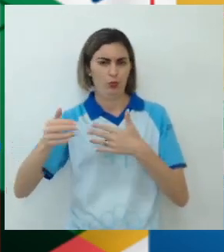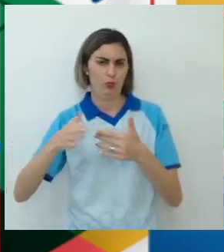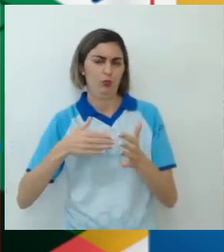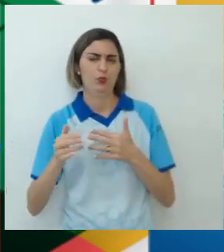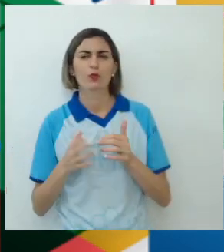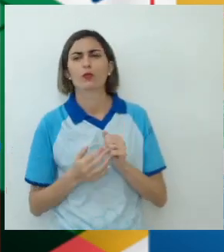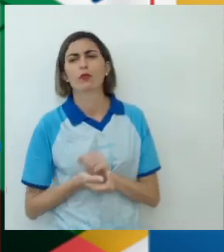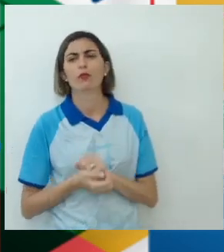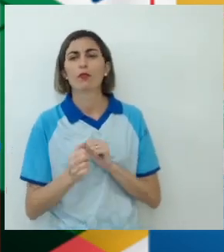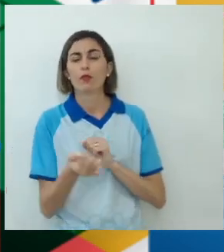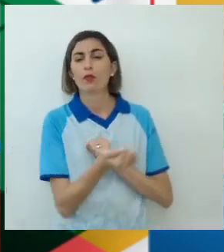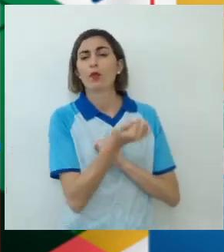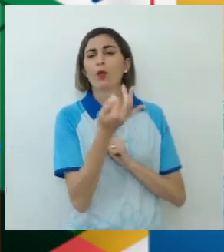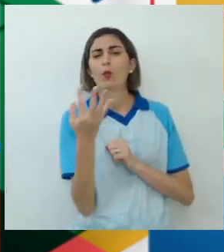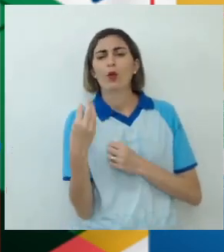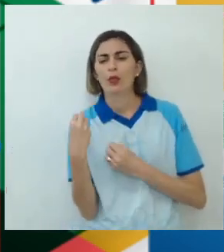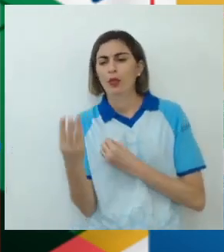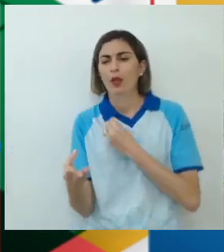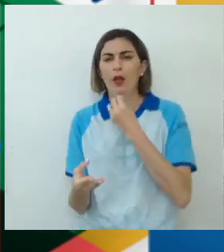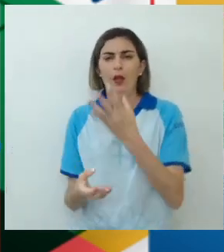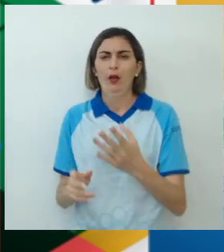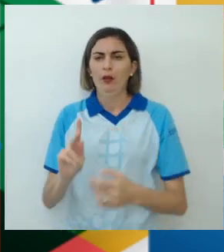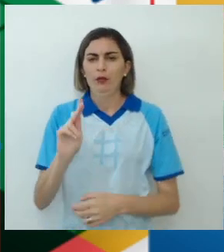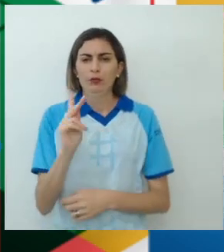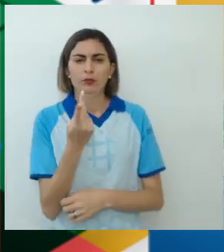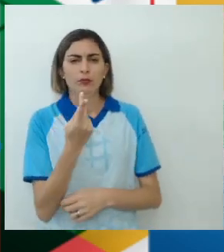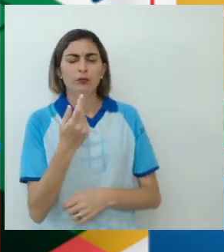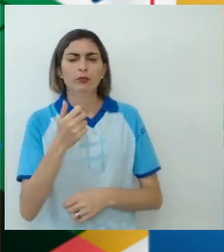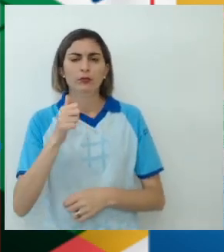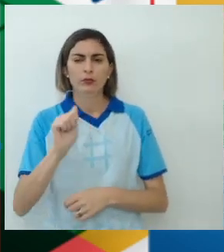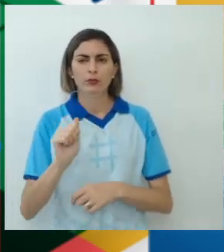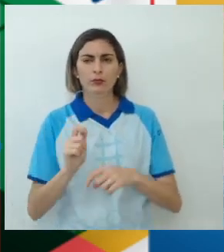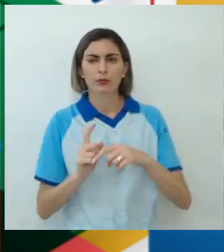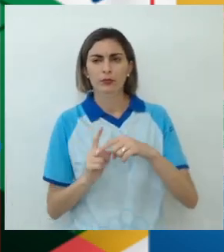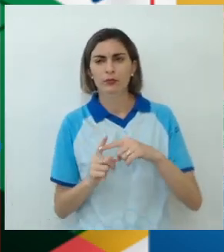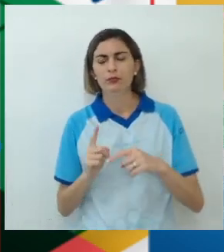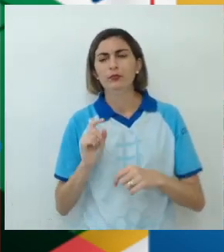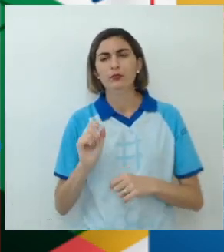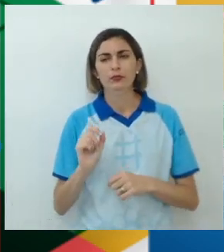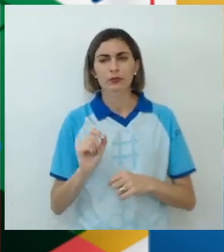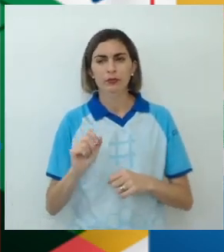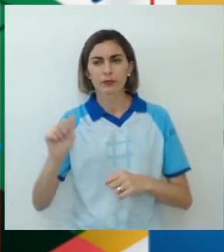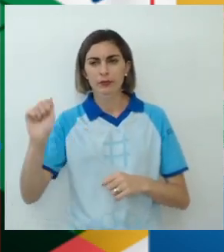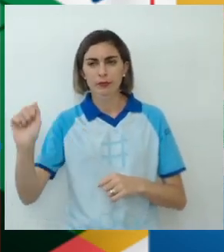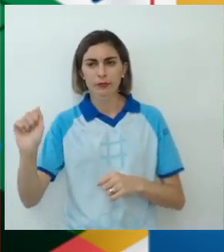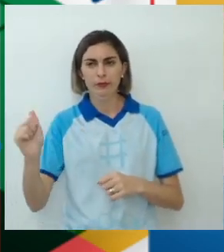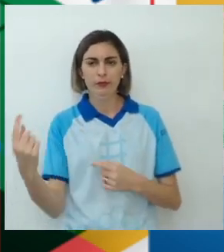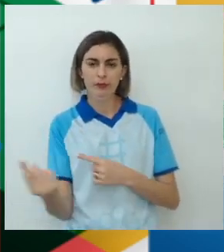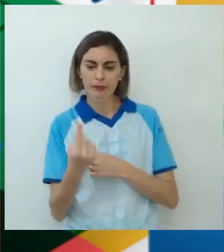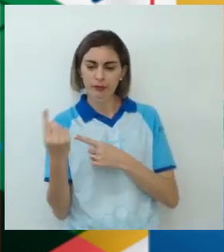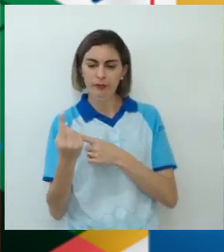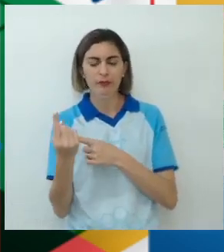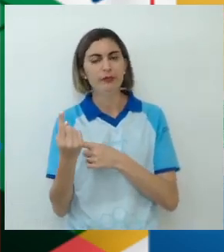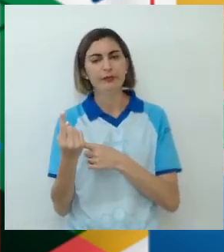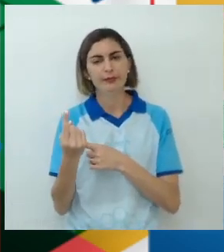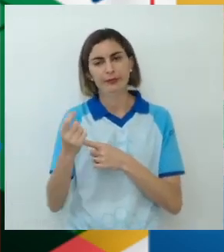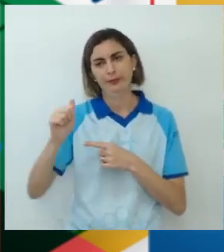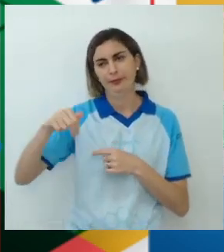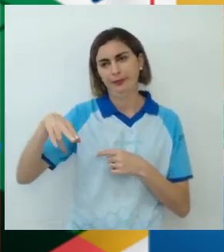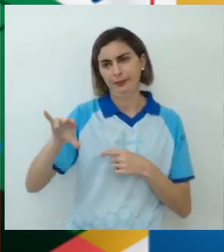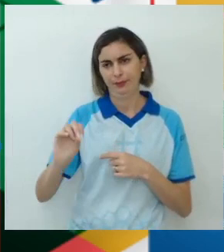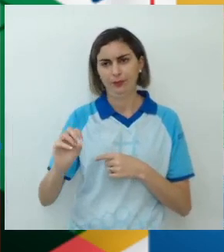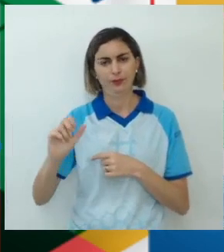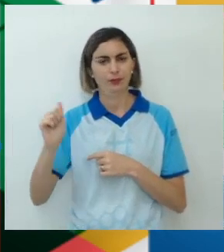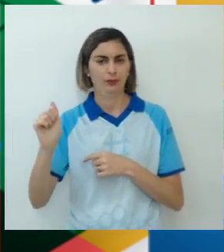formado, quando ele doa H+, o que é que acontece? O A fica sozinho na forma de ânion,